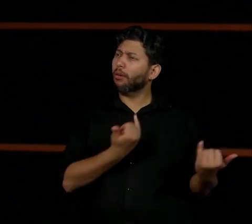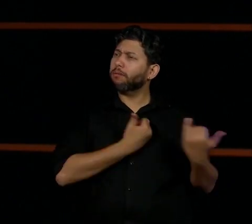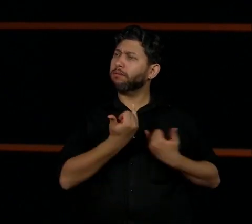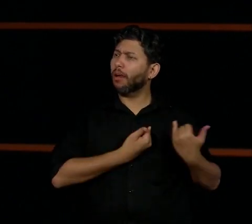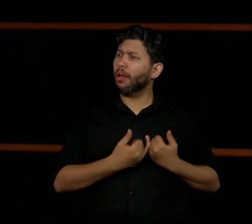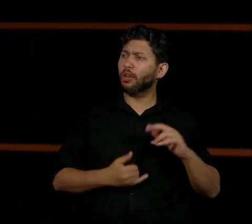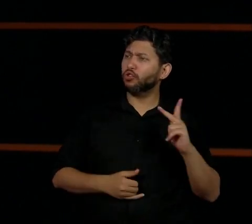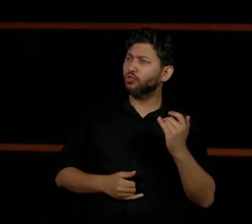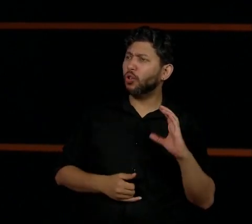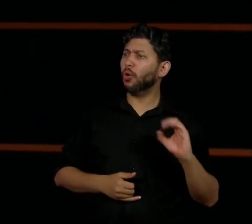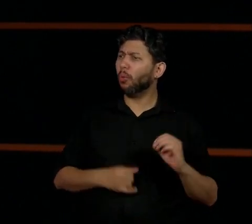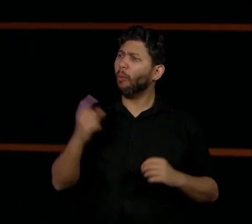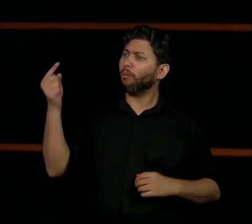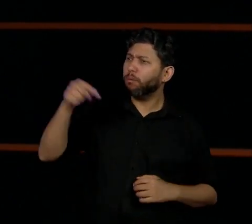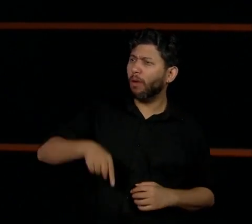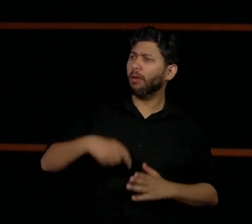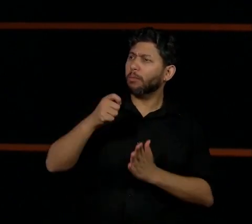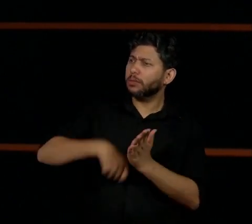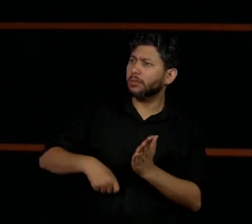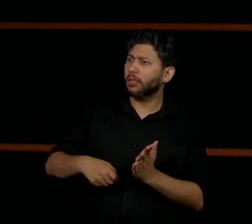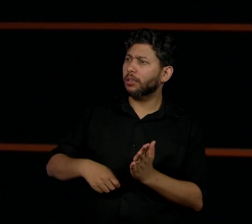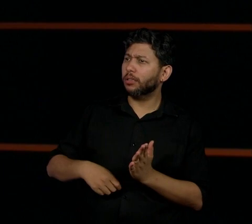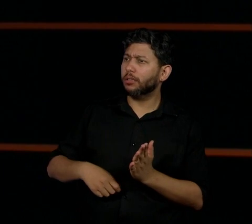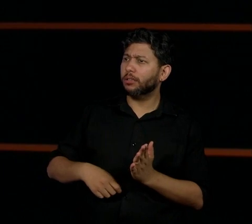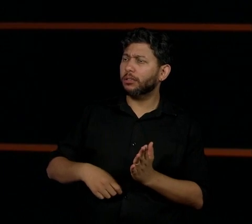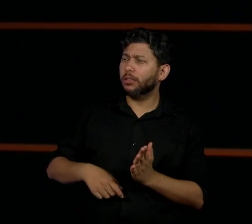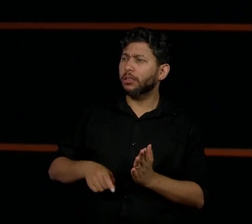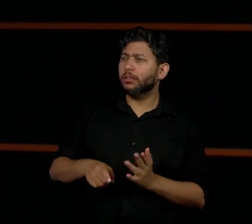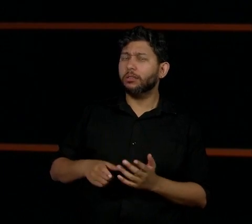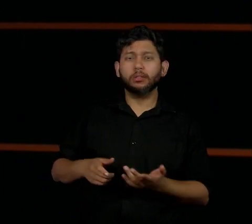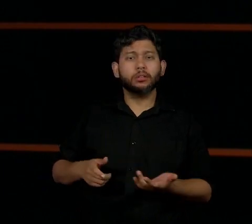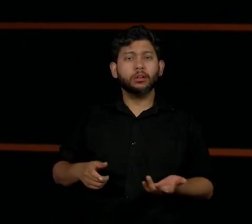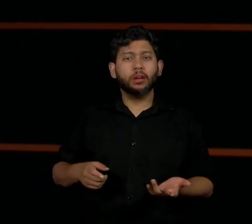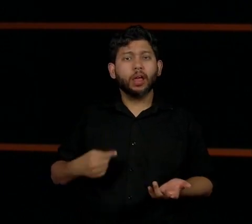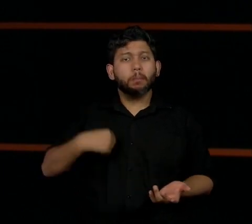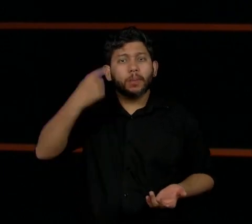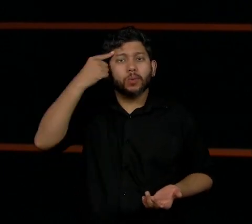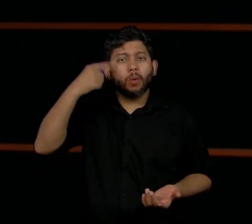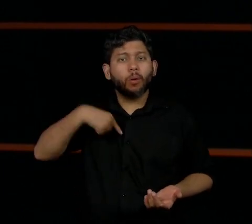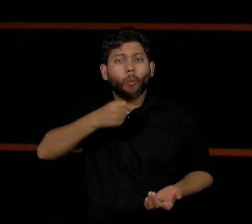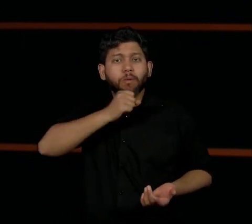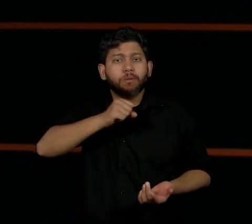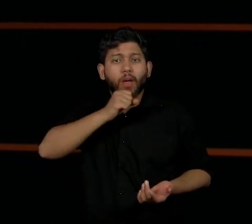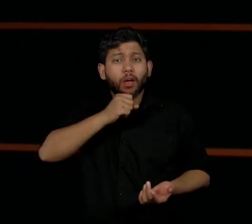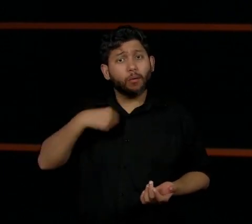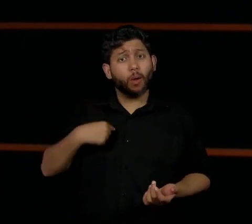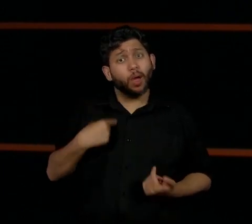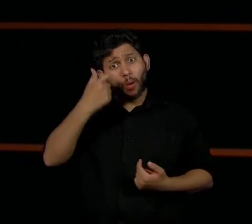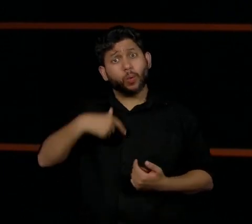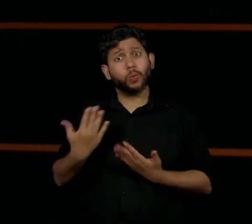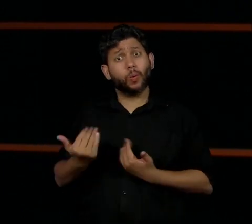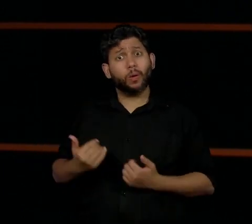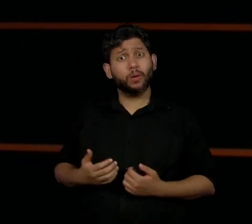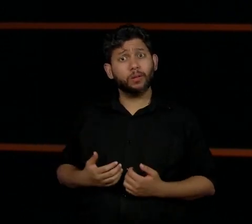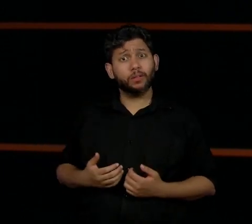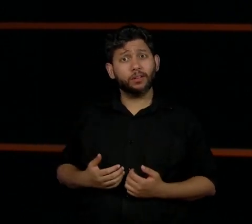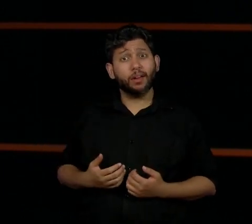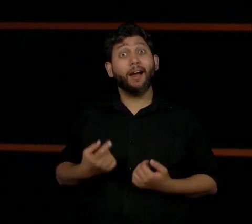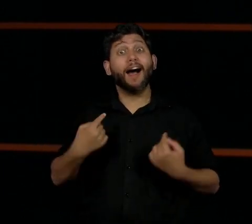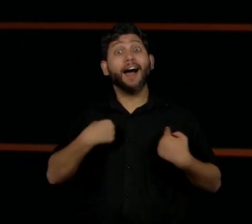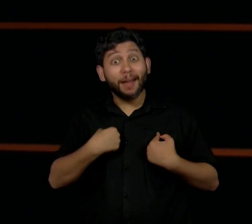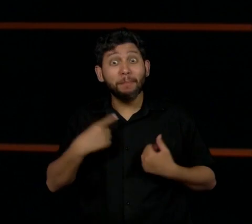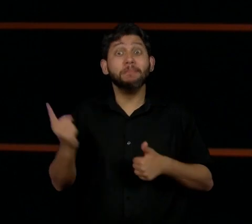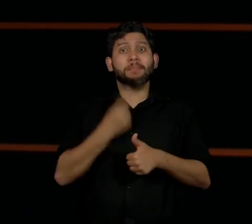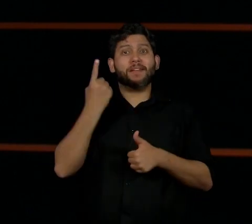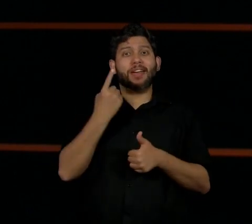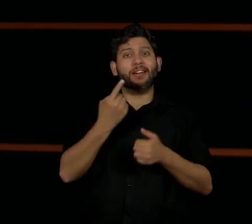vindo aí para assinar com a gente. Você que era um senhor, um menino, tal. E eu entro com o Stepan, ali naquela primeira vez eu